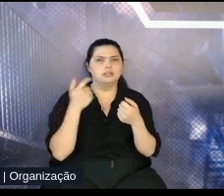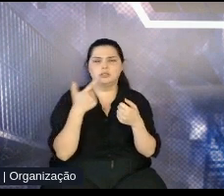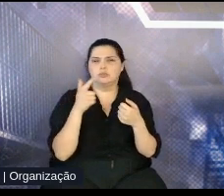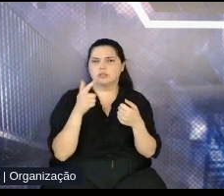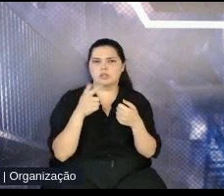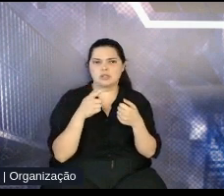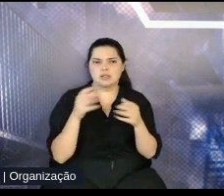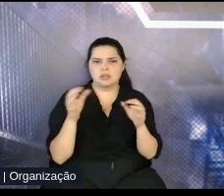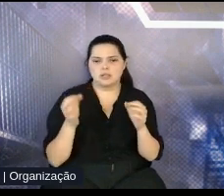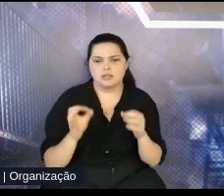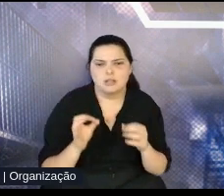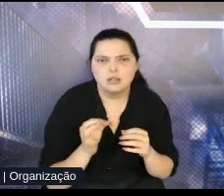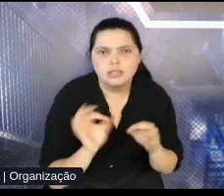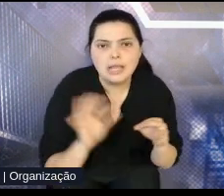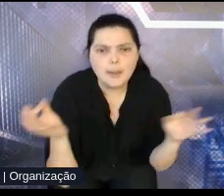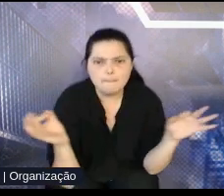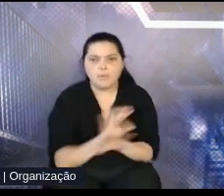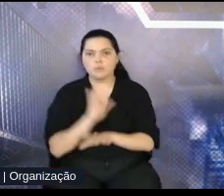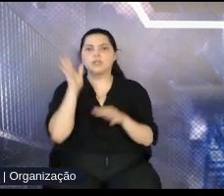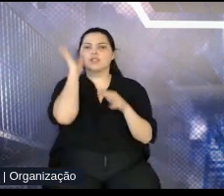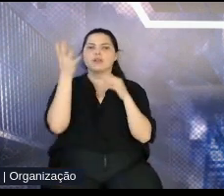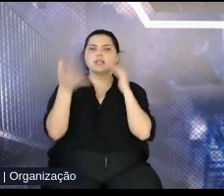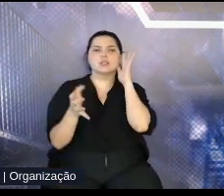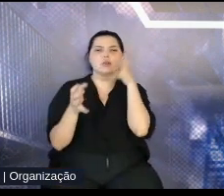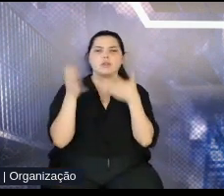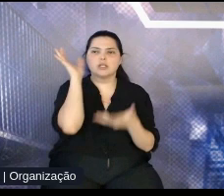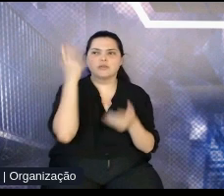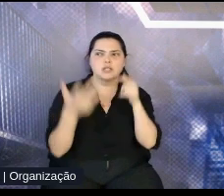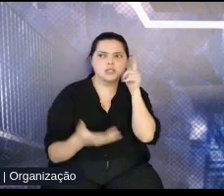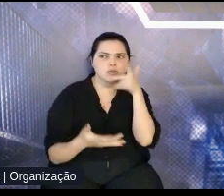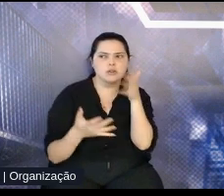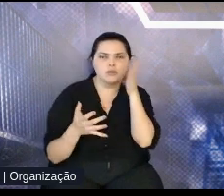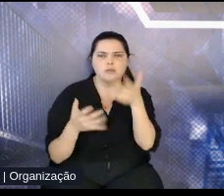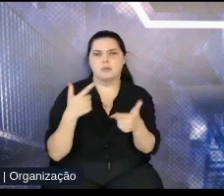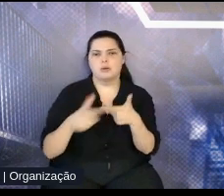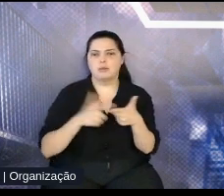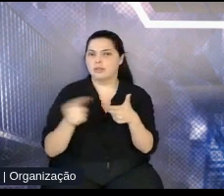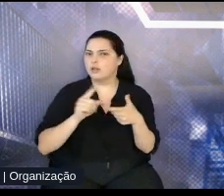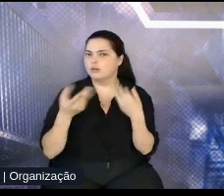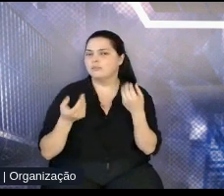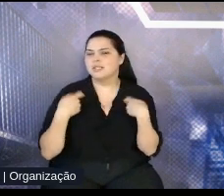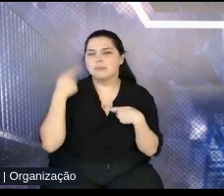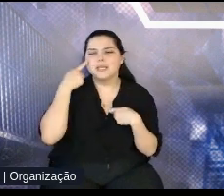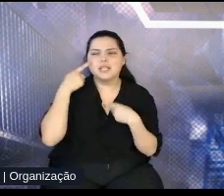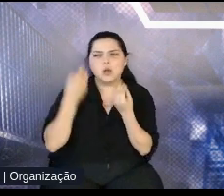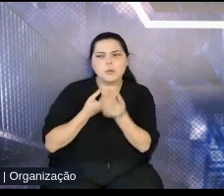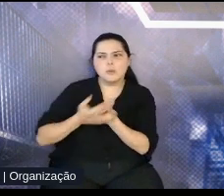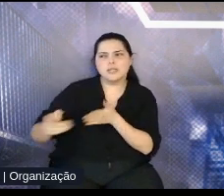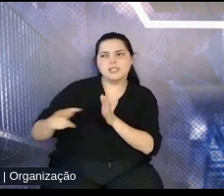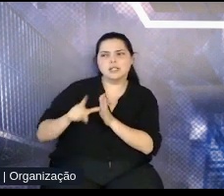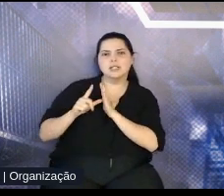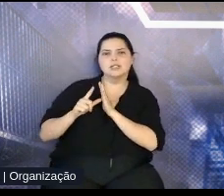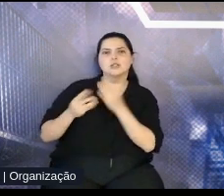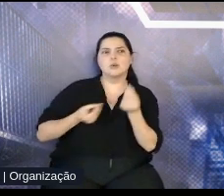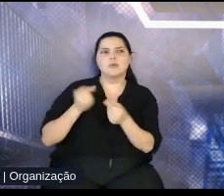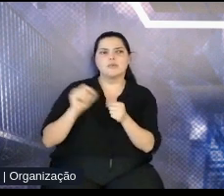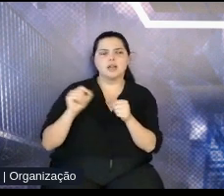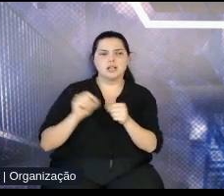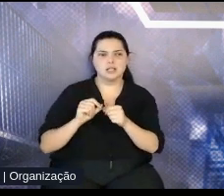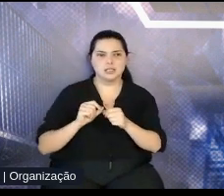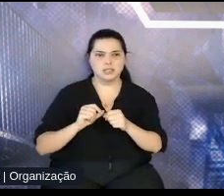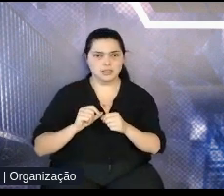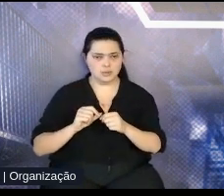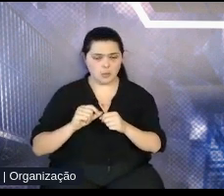prata que vai sair resolvendo tudo. Mas, por onde a gente começa? Como a gente consegue fazer o